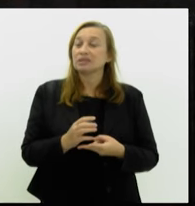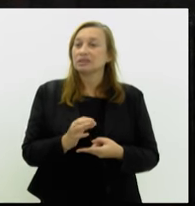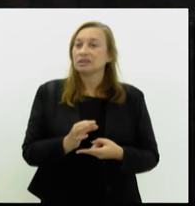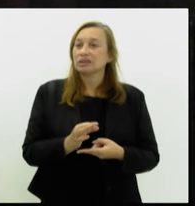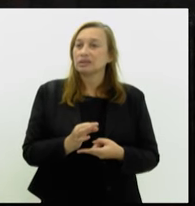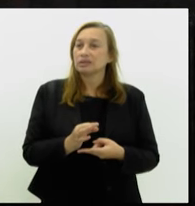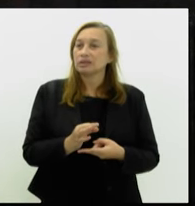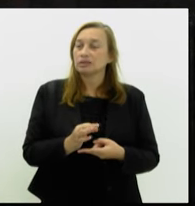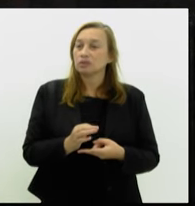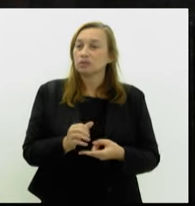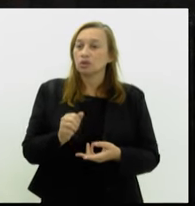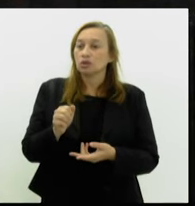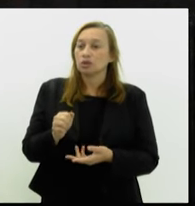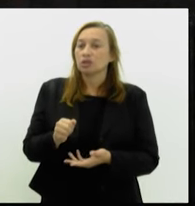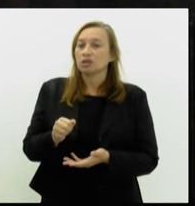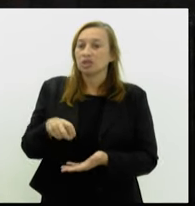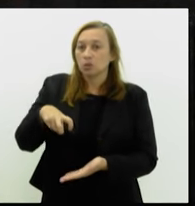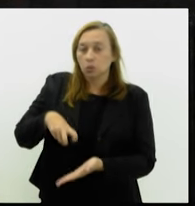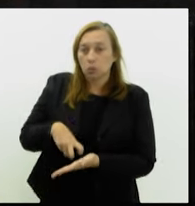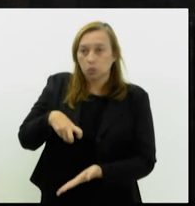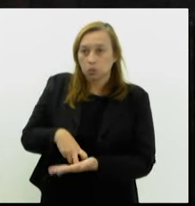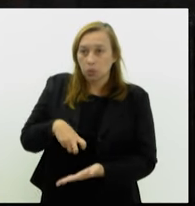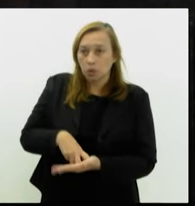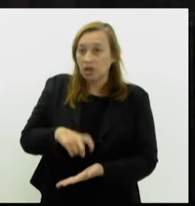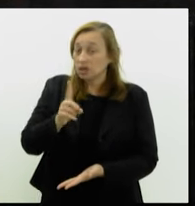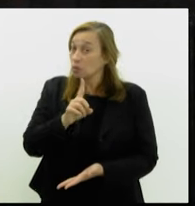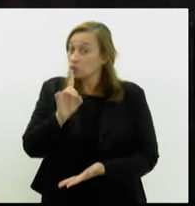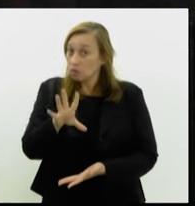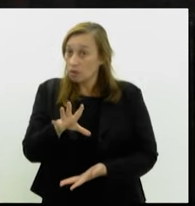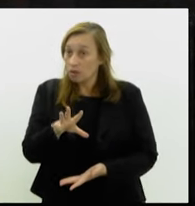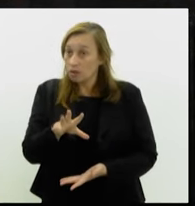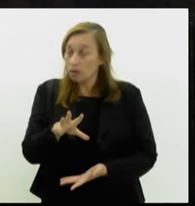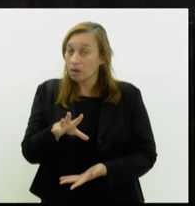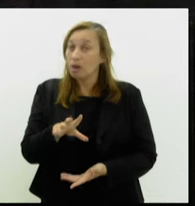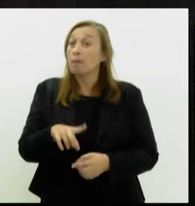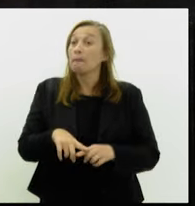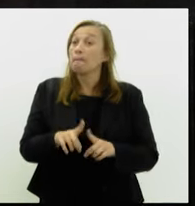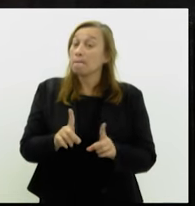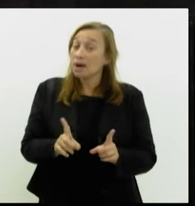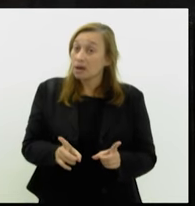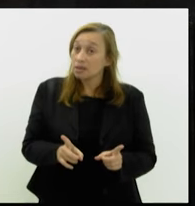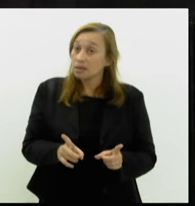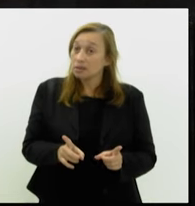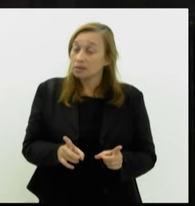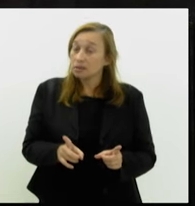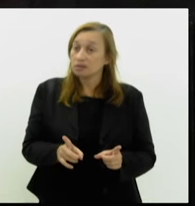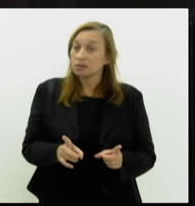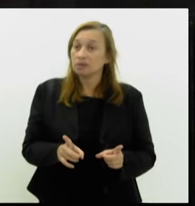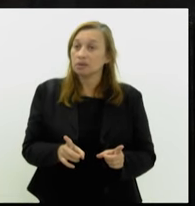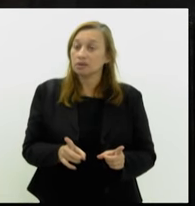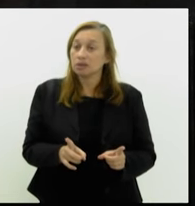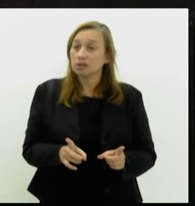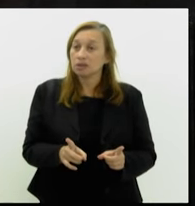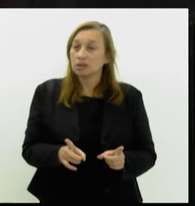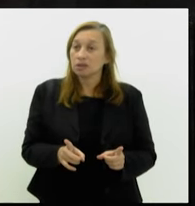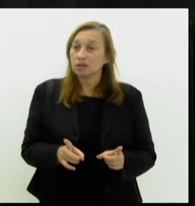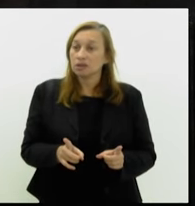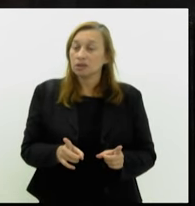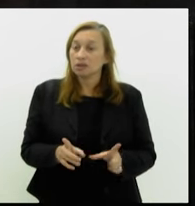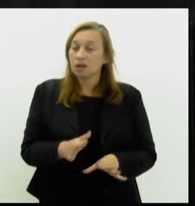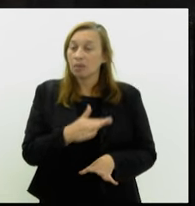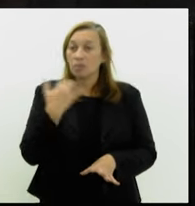exemplarmente punidos, mas não apenas isso, que o assassinato